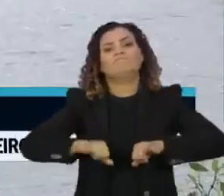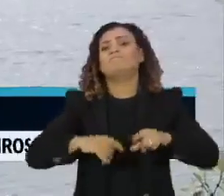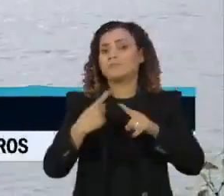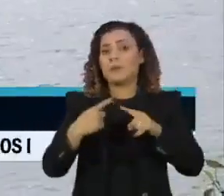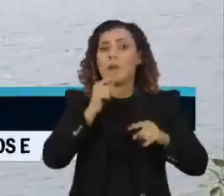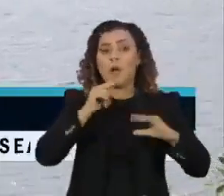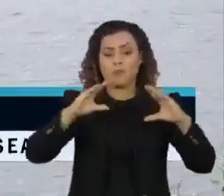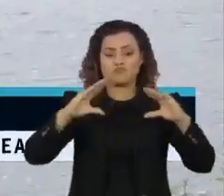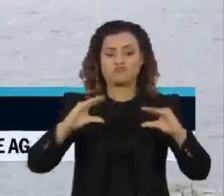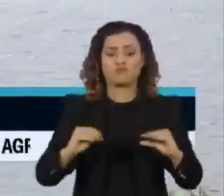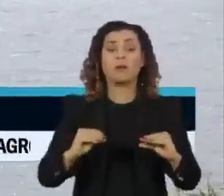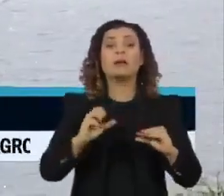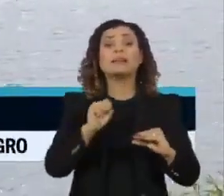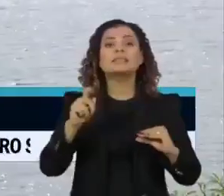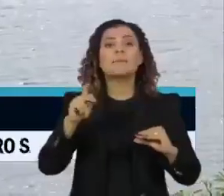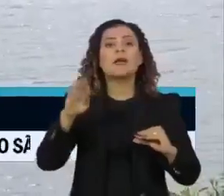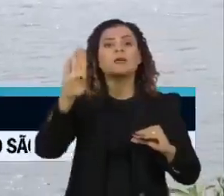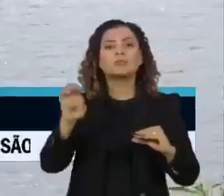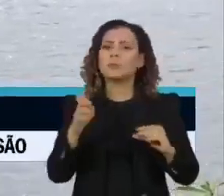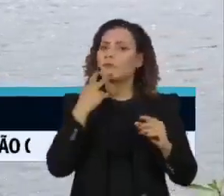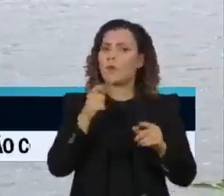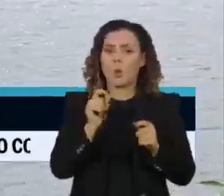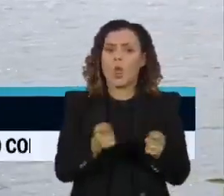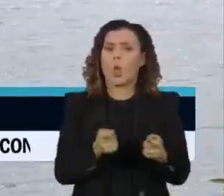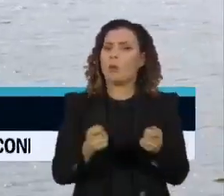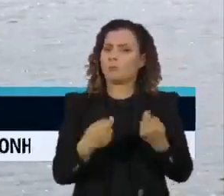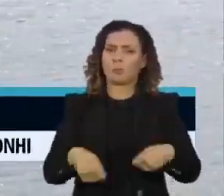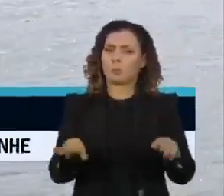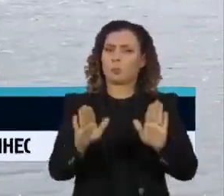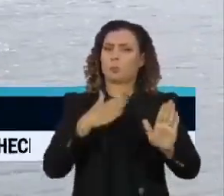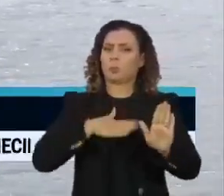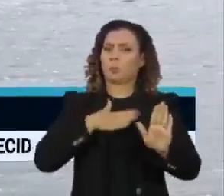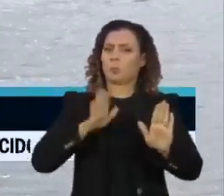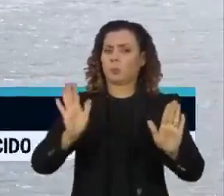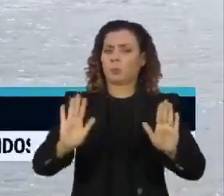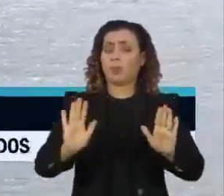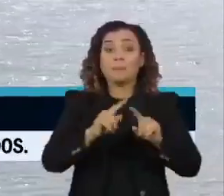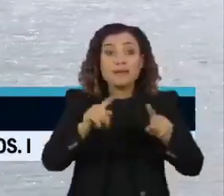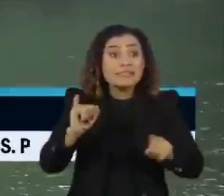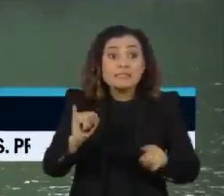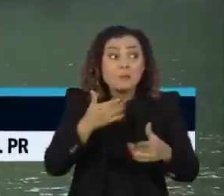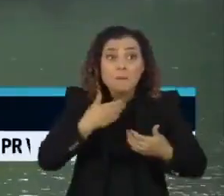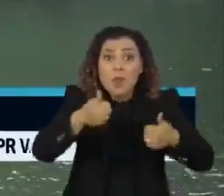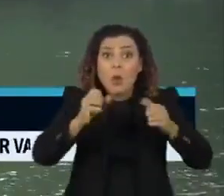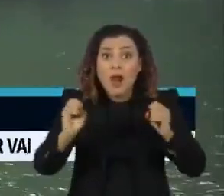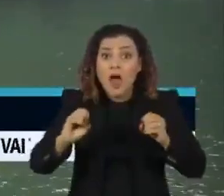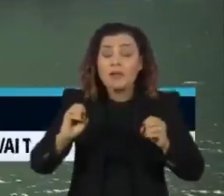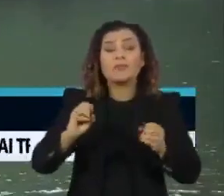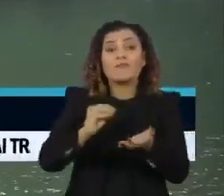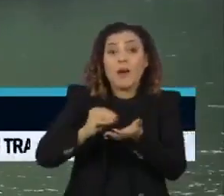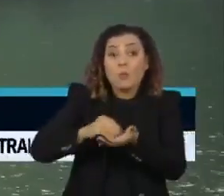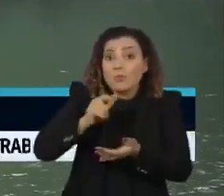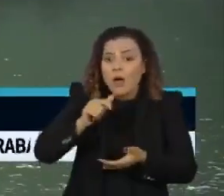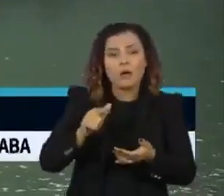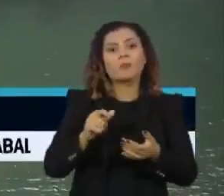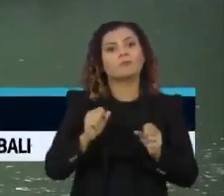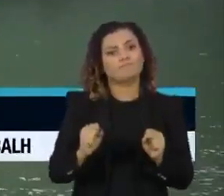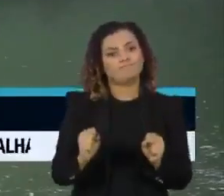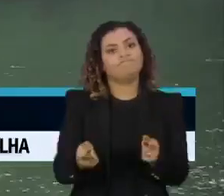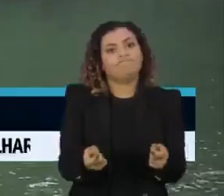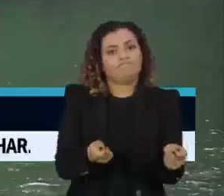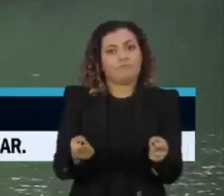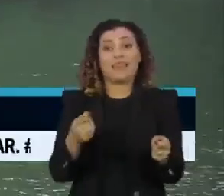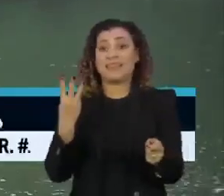seca. A Sabesp garante que não haverá racionamento de água, mas se a situação não melhorar, o sistema pode sair dos